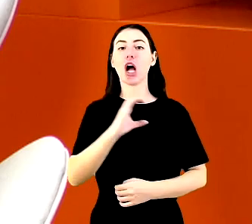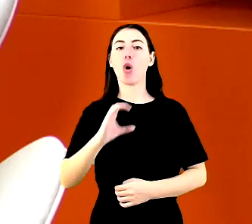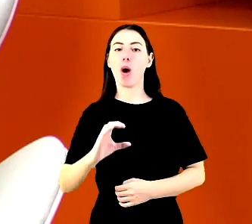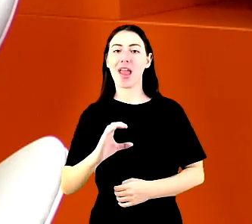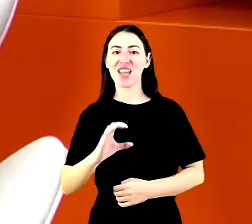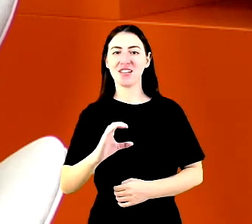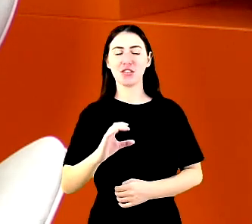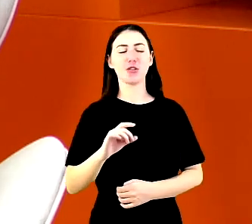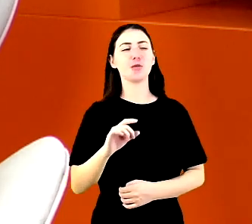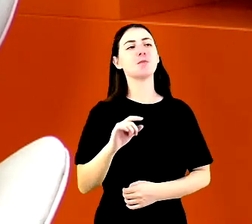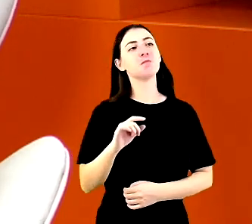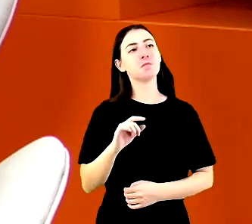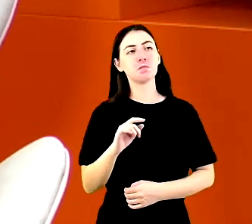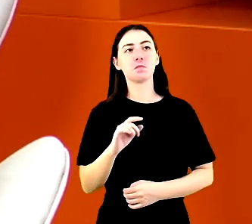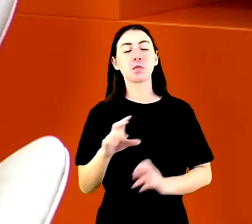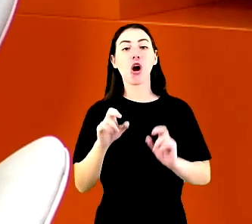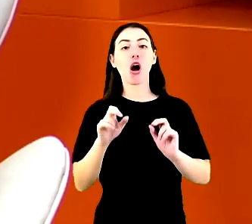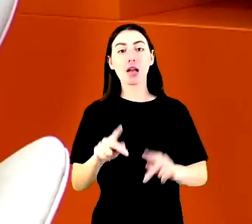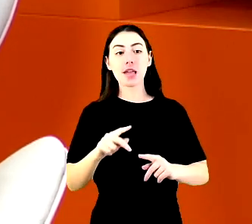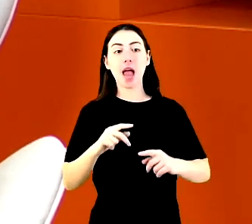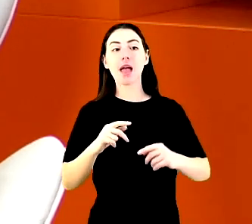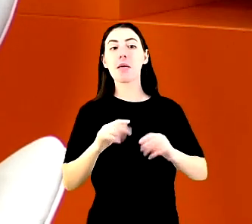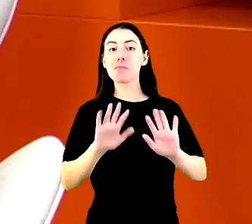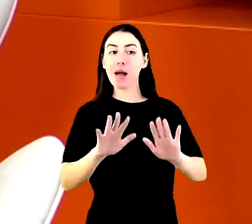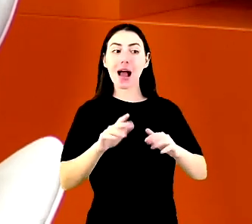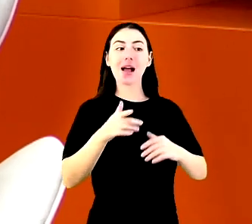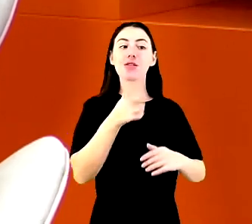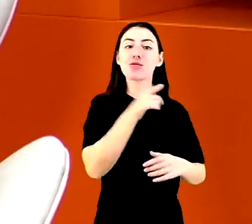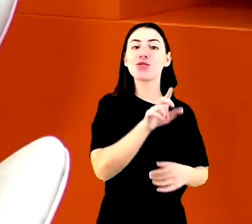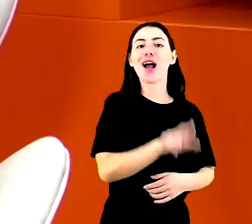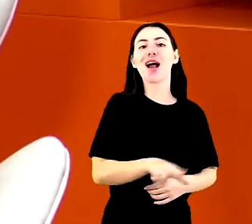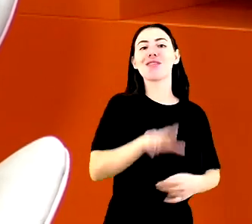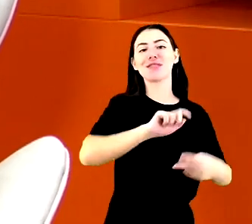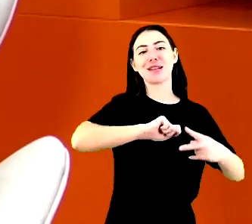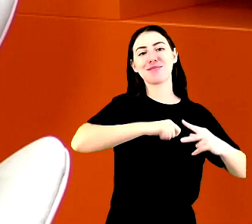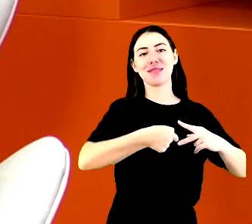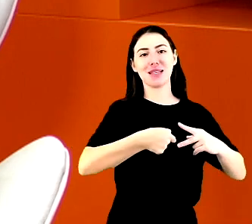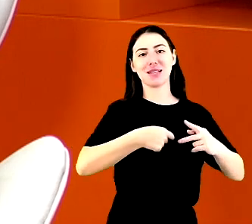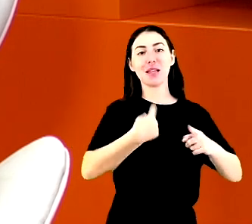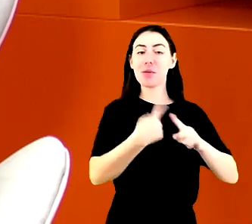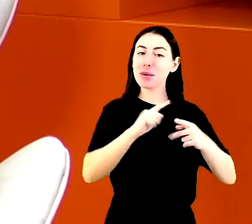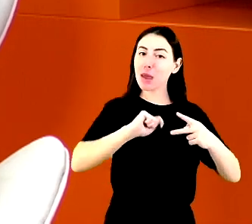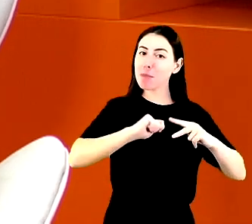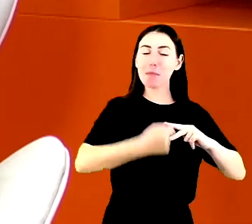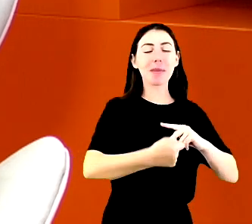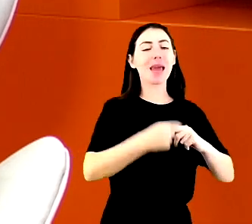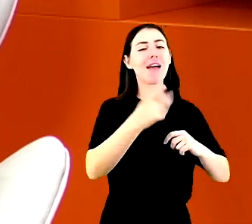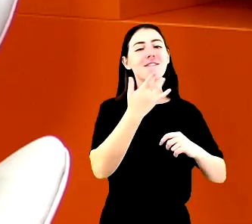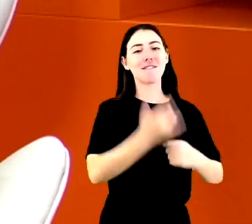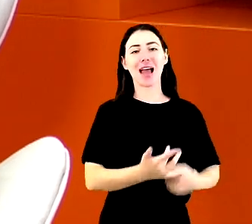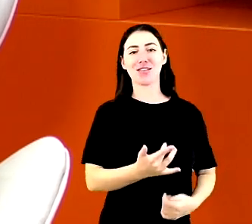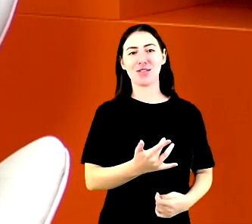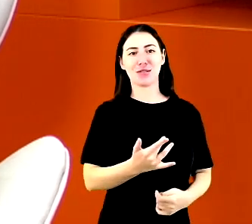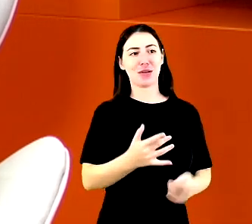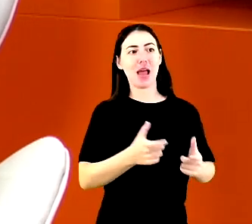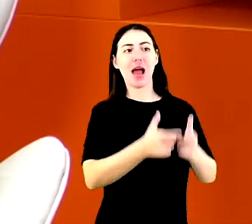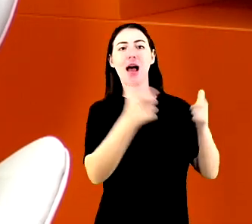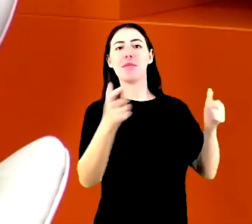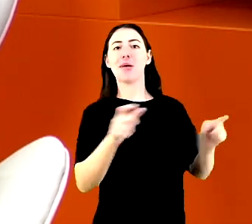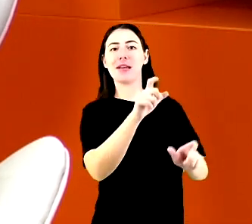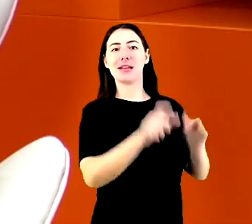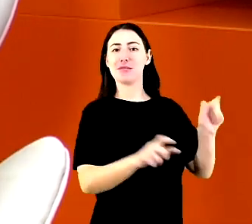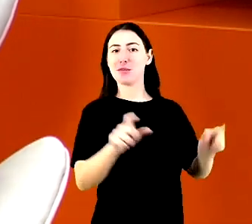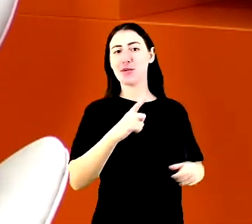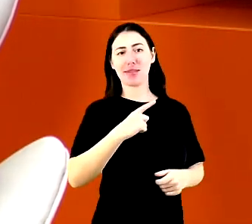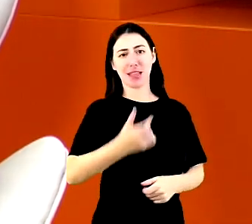que ele esteja, né, por menos bancarizado que ele seja, ele vai tomando contato com isso. Hoje, todo mundo tem um celular. Né?